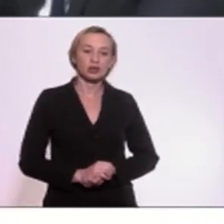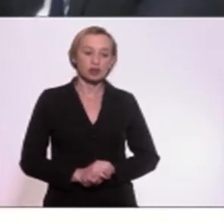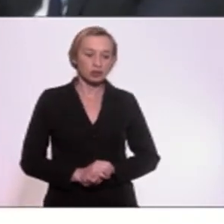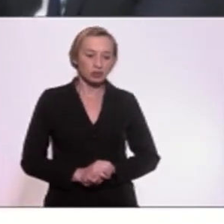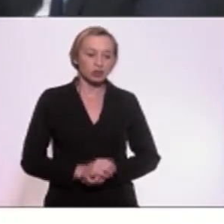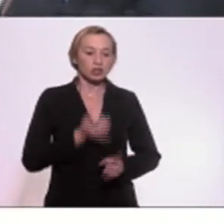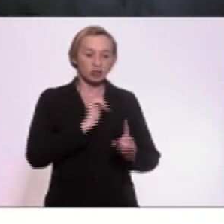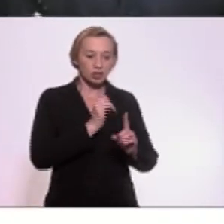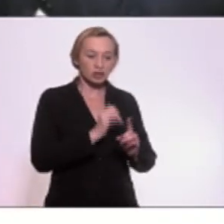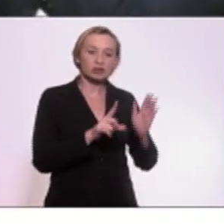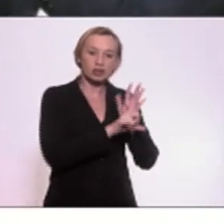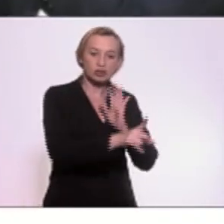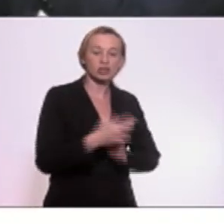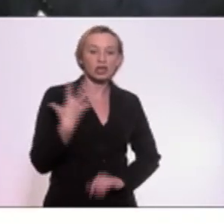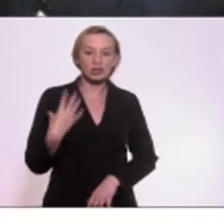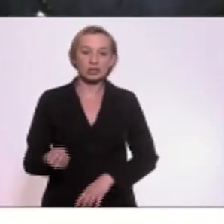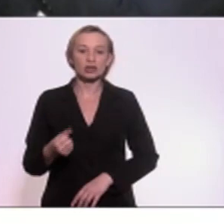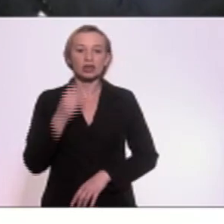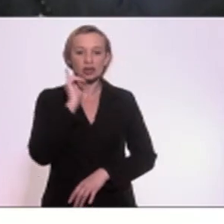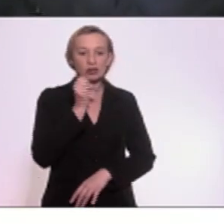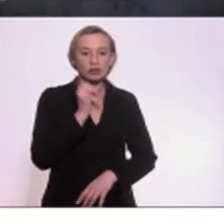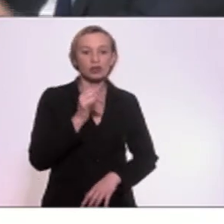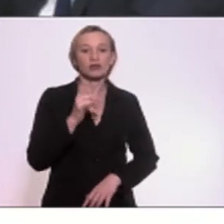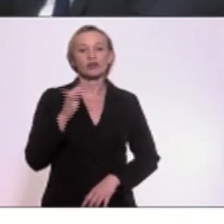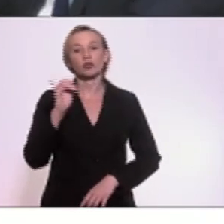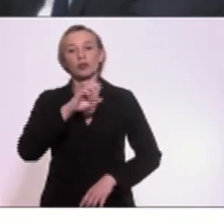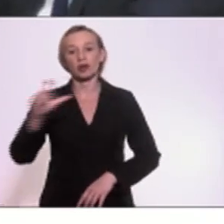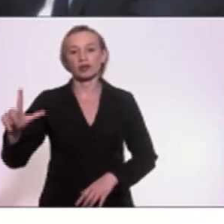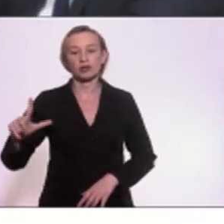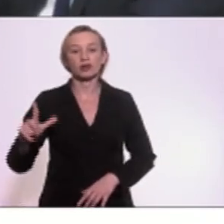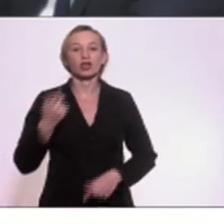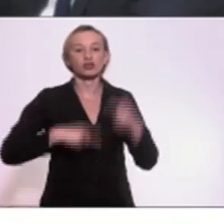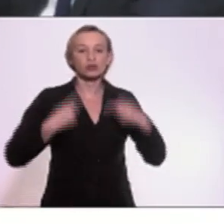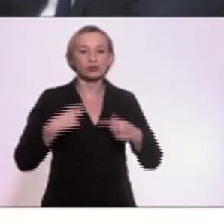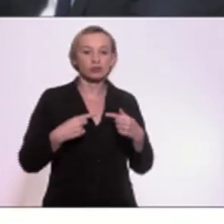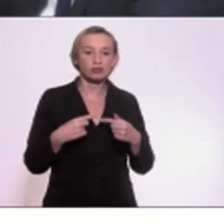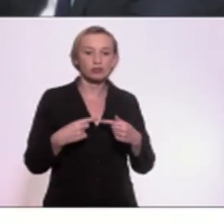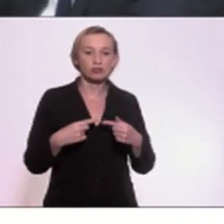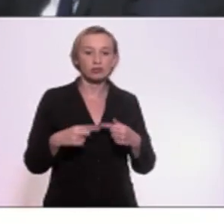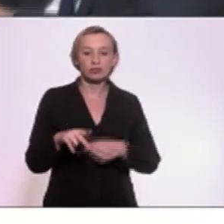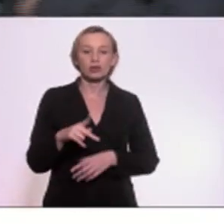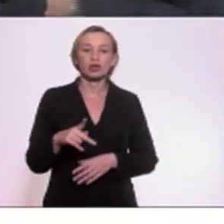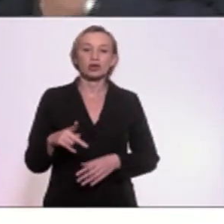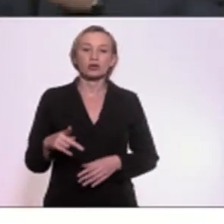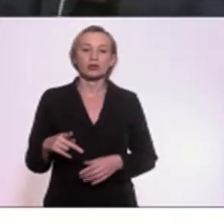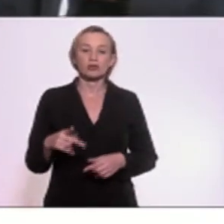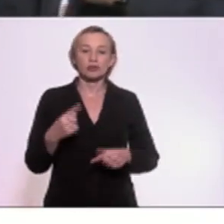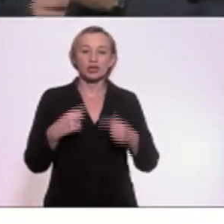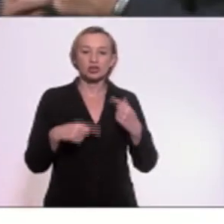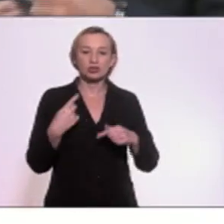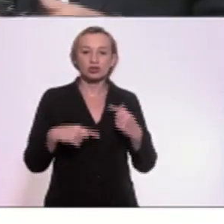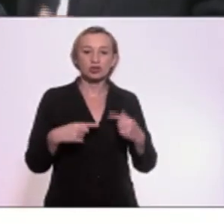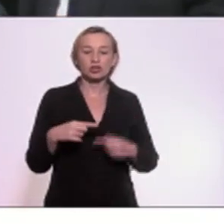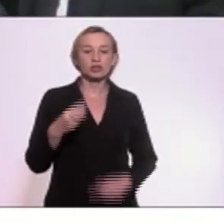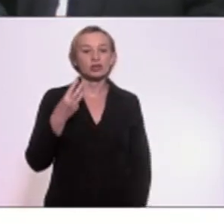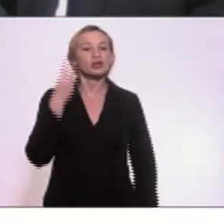Parecida a indicação legislativa favorável, relator deputado Felipe Obel. Em discussão. Para discutir. Deputado